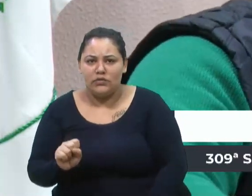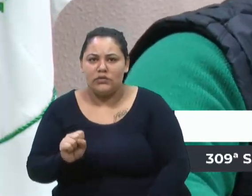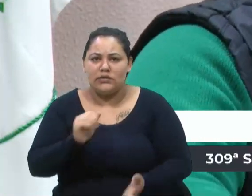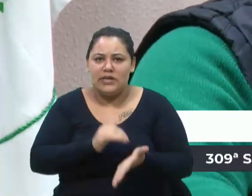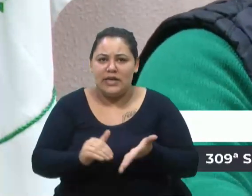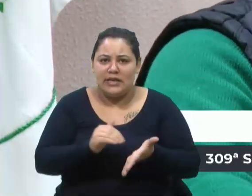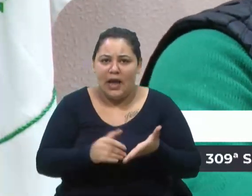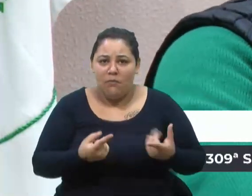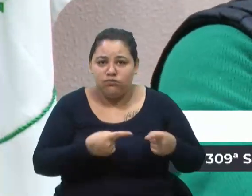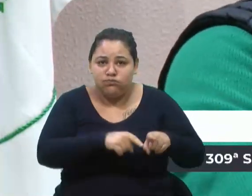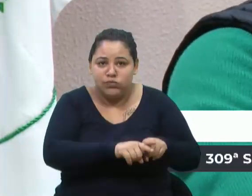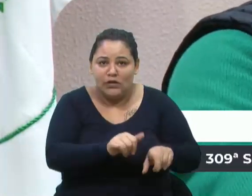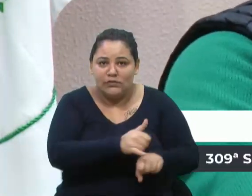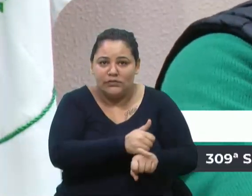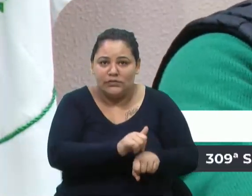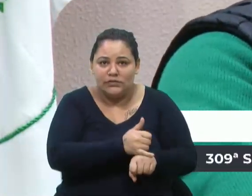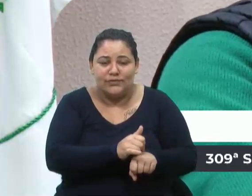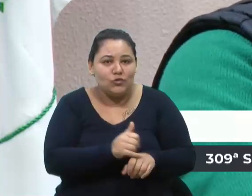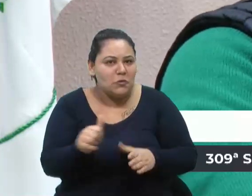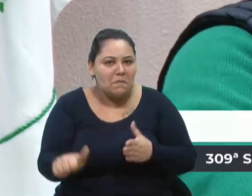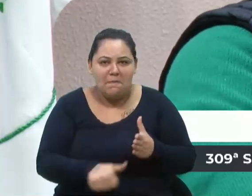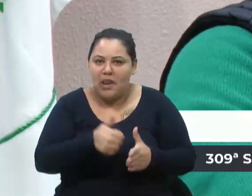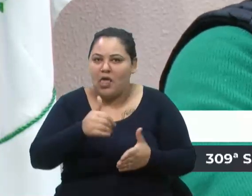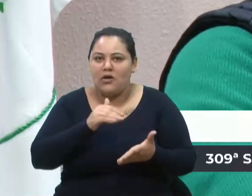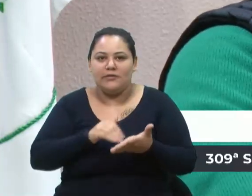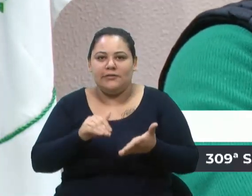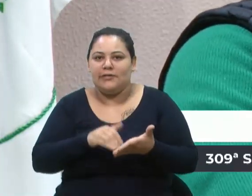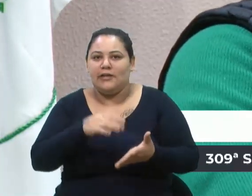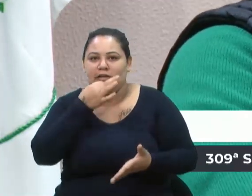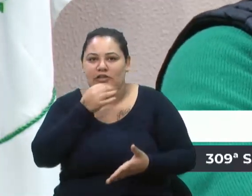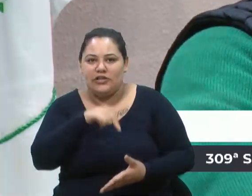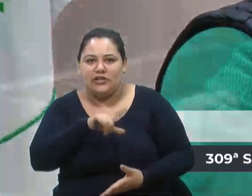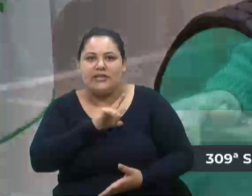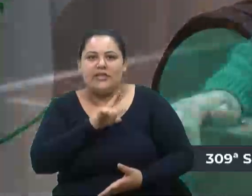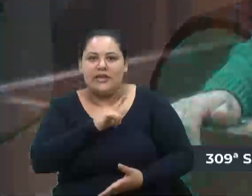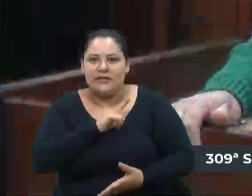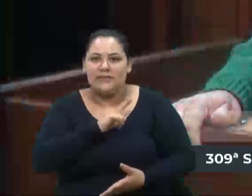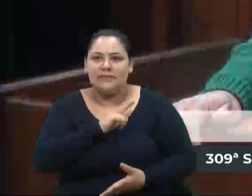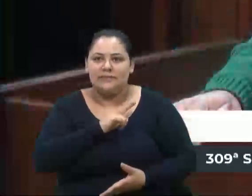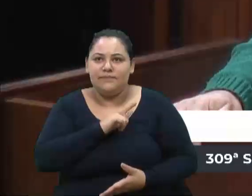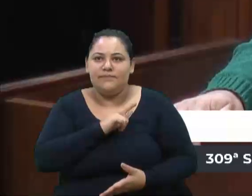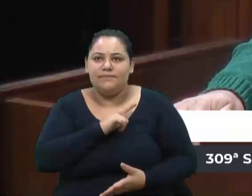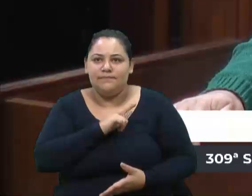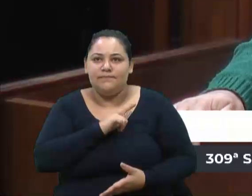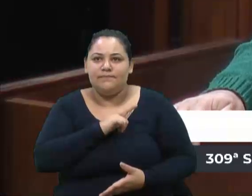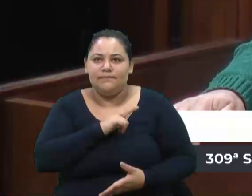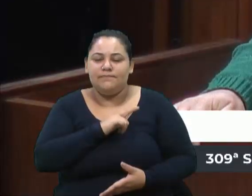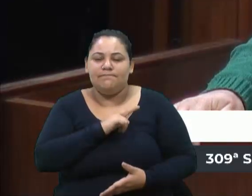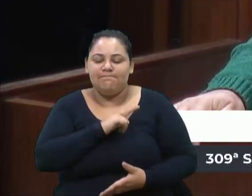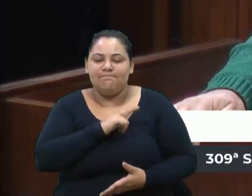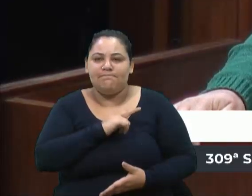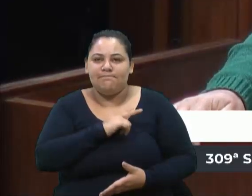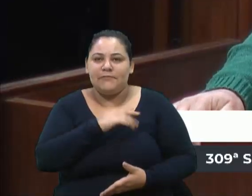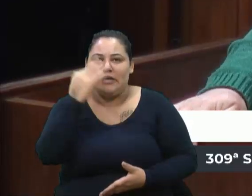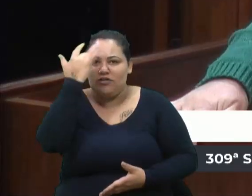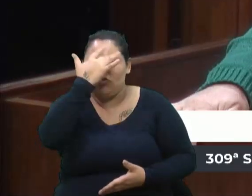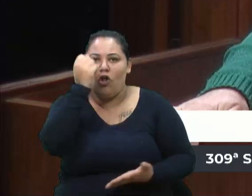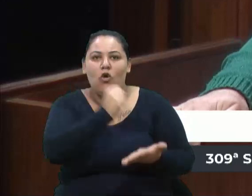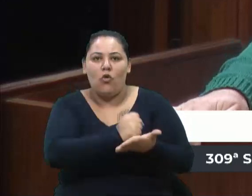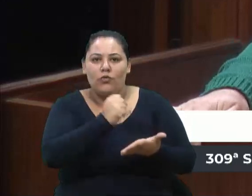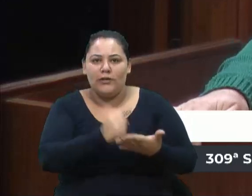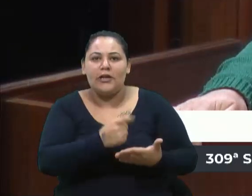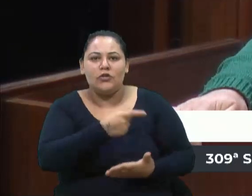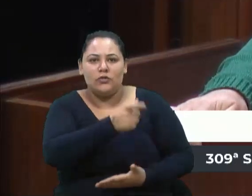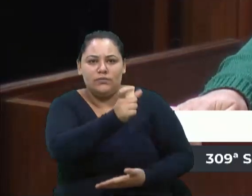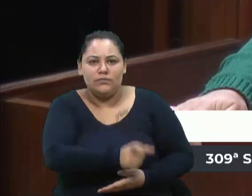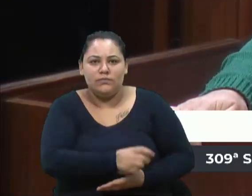estratégicas que é um cara Fantástico um dos melhores secretários que Caxias tem acho que foi uma acertada do prefeito de ló colocar esse